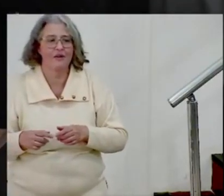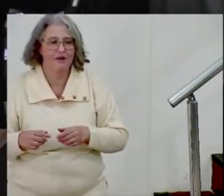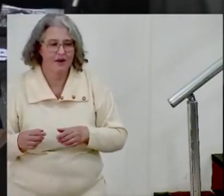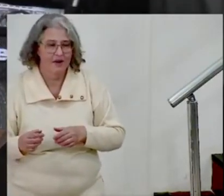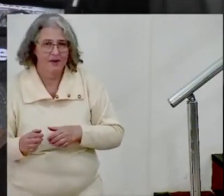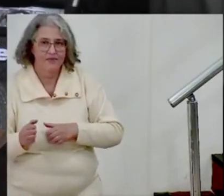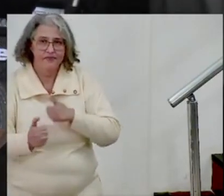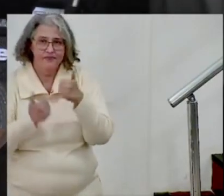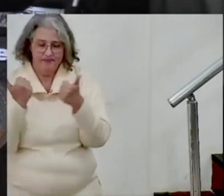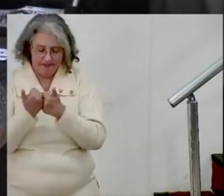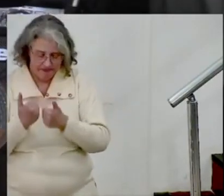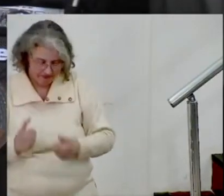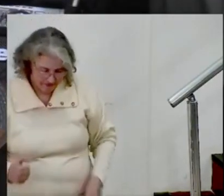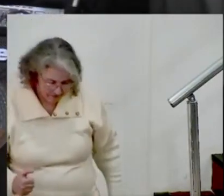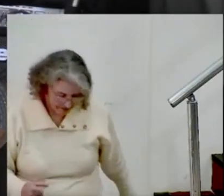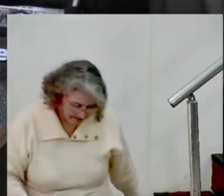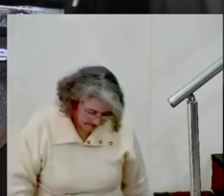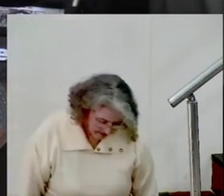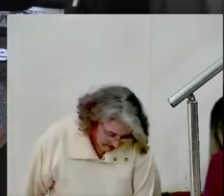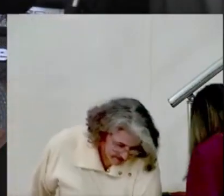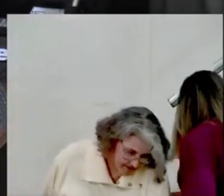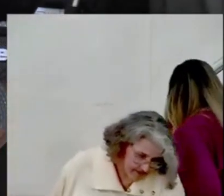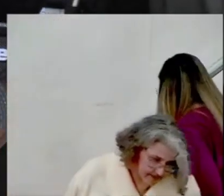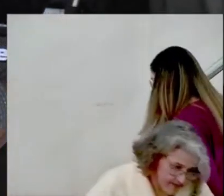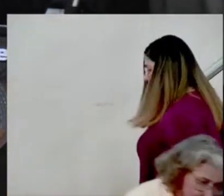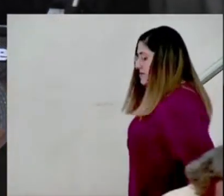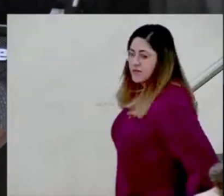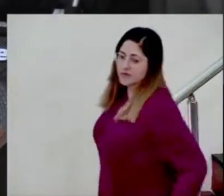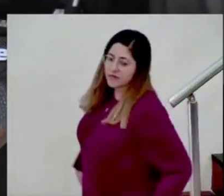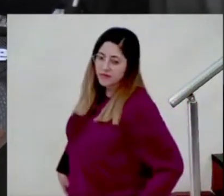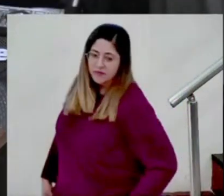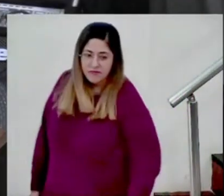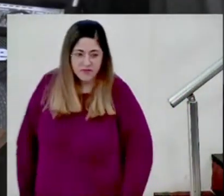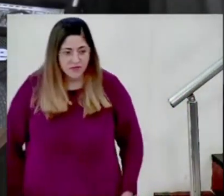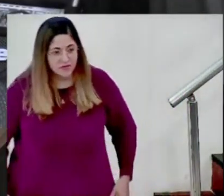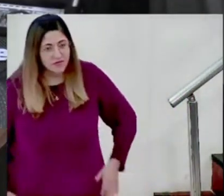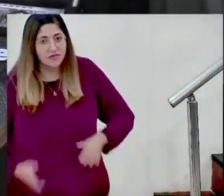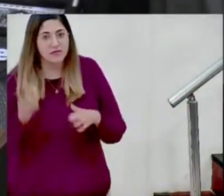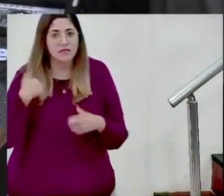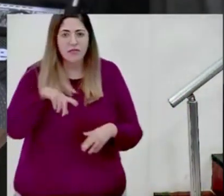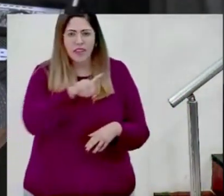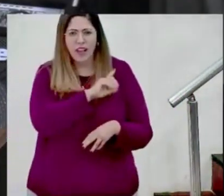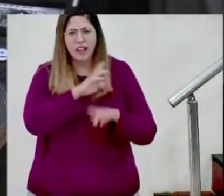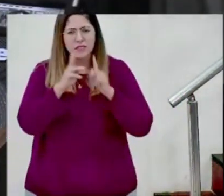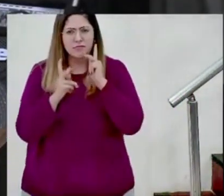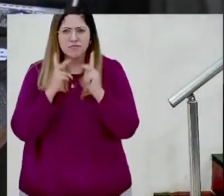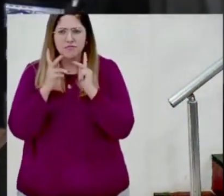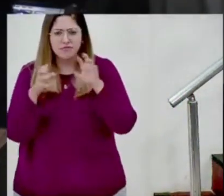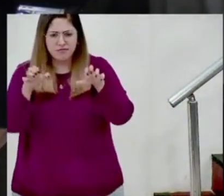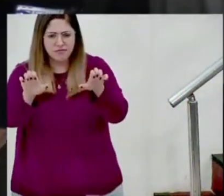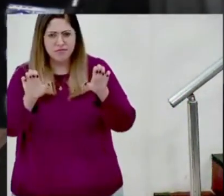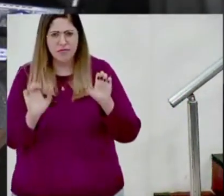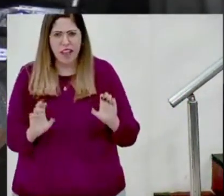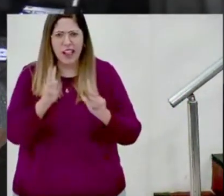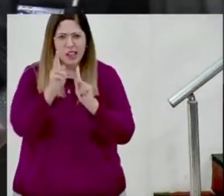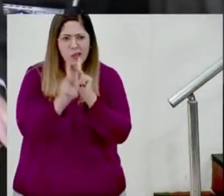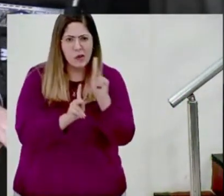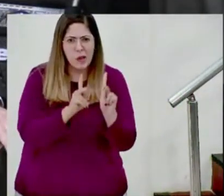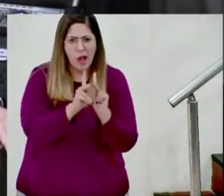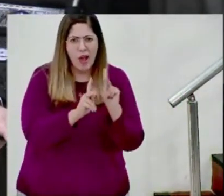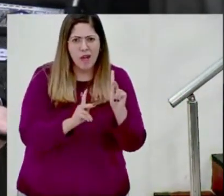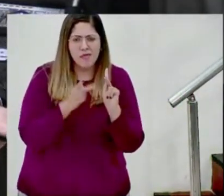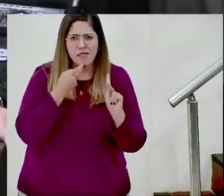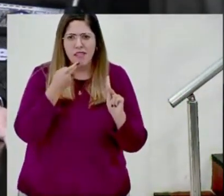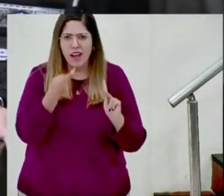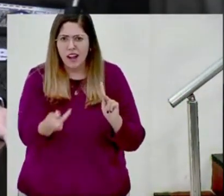bom. Só? Aí você vai para a Bíblia e você descobre Deus falando com o seu povo. E Deus